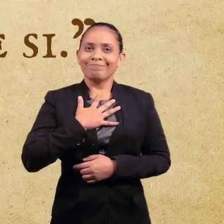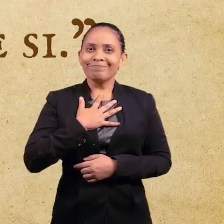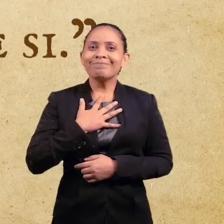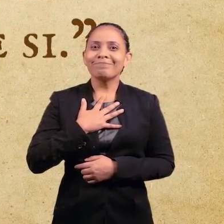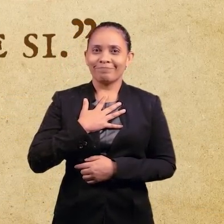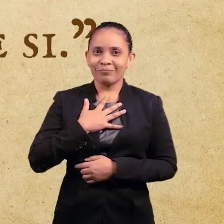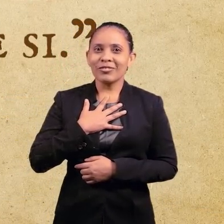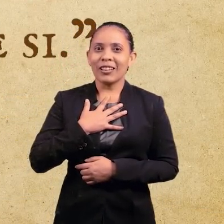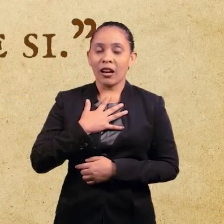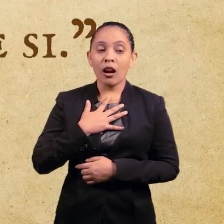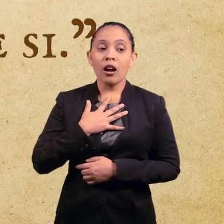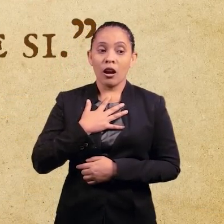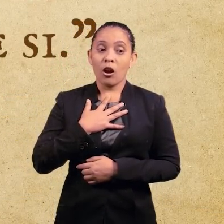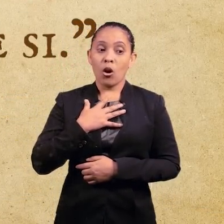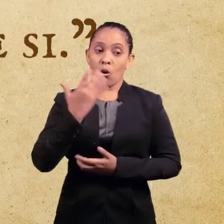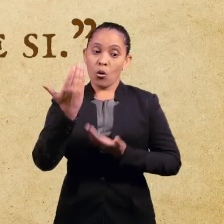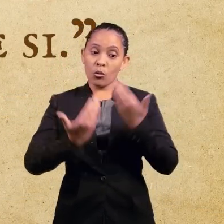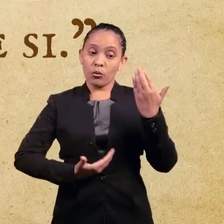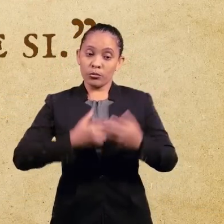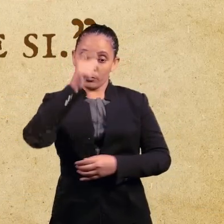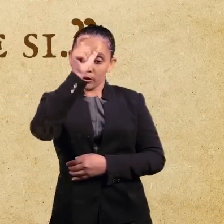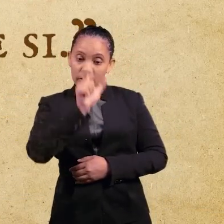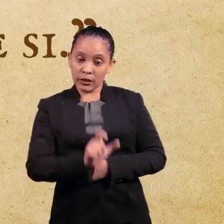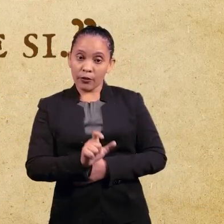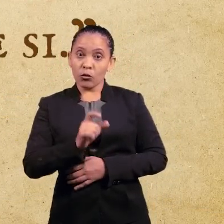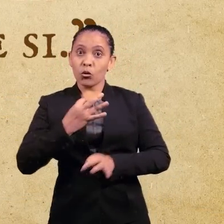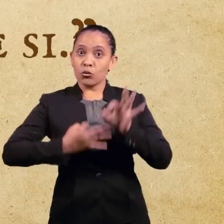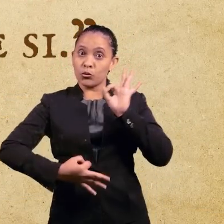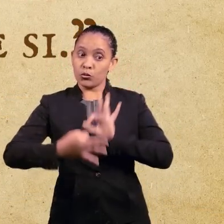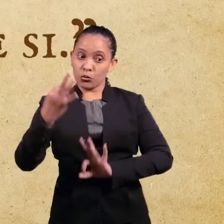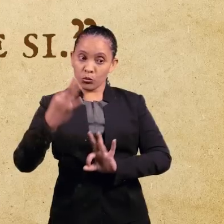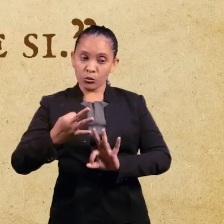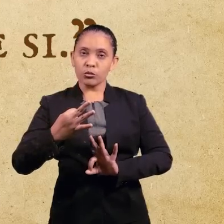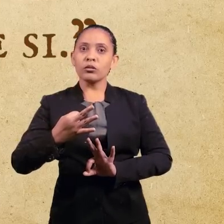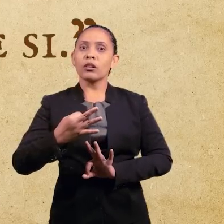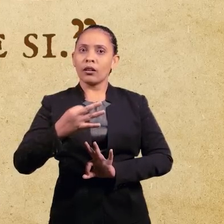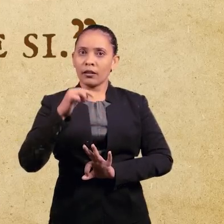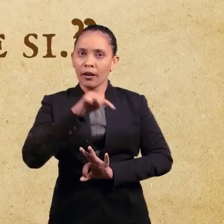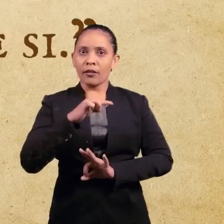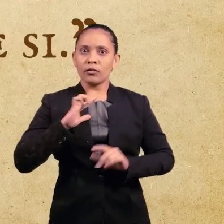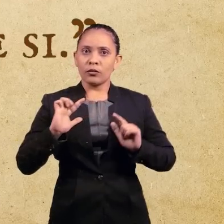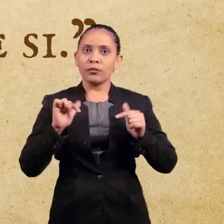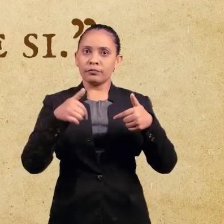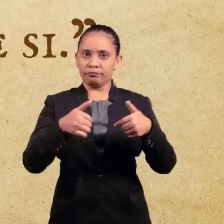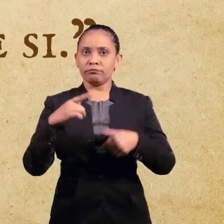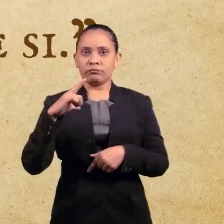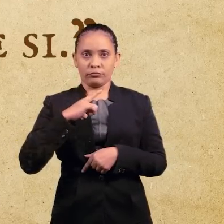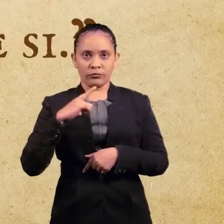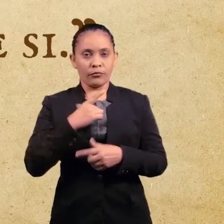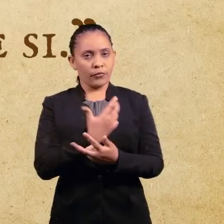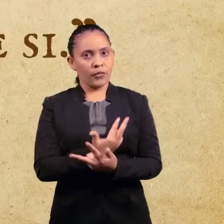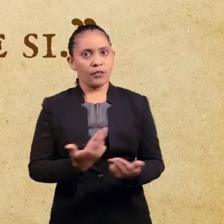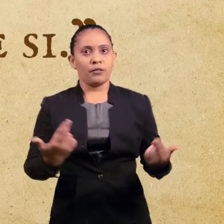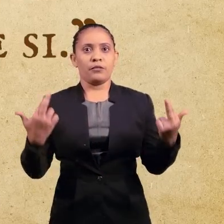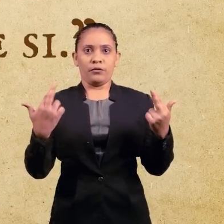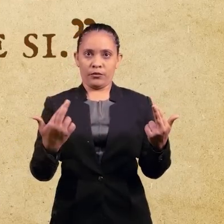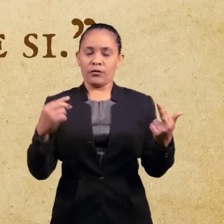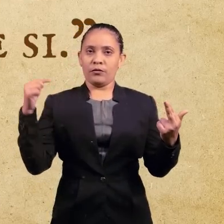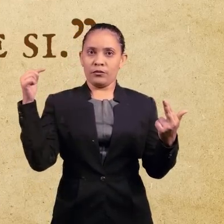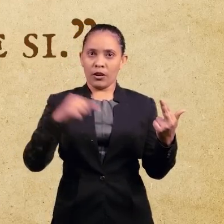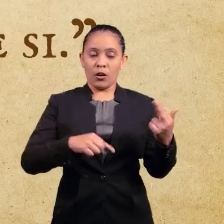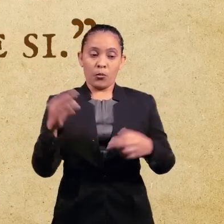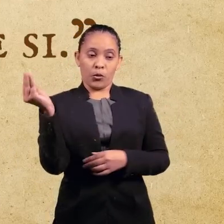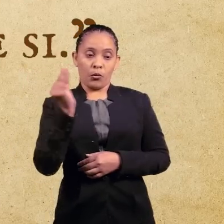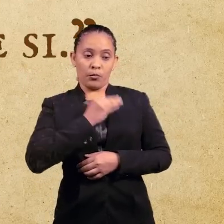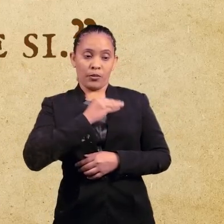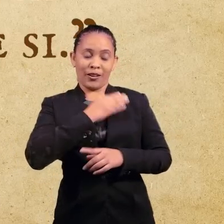seu conhecimento, o meu servo, o justo, justificará a muitos. E nós somos parte desses muitos, porque as iniquidades